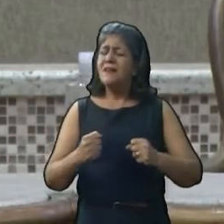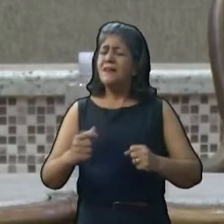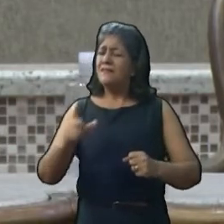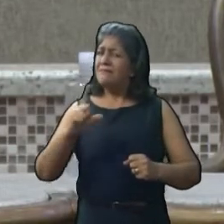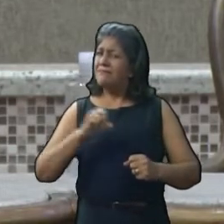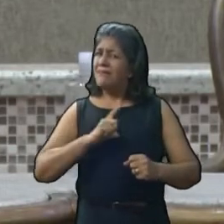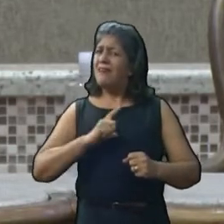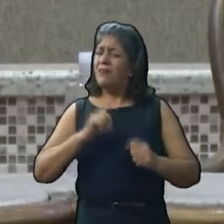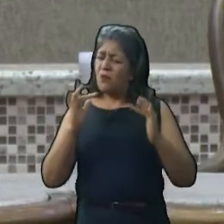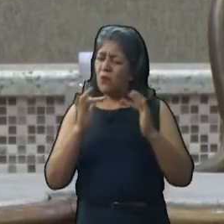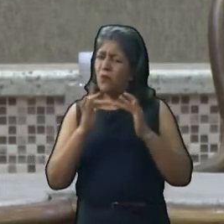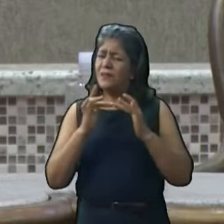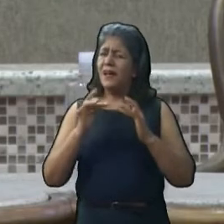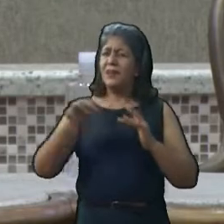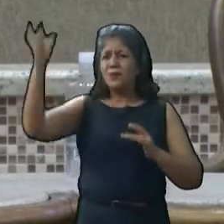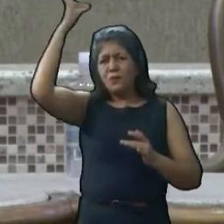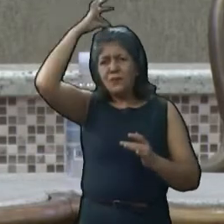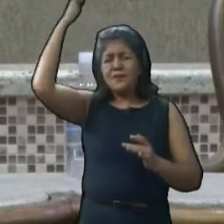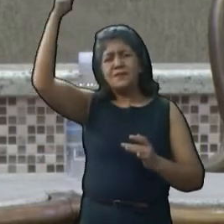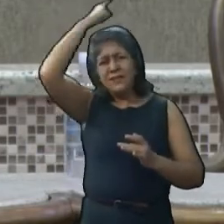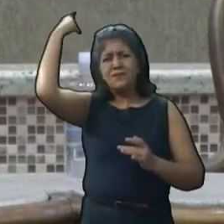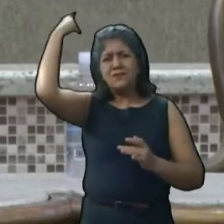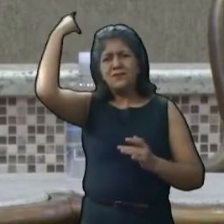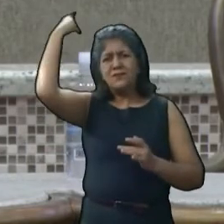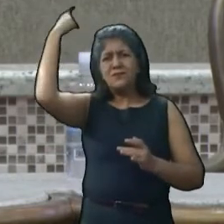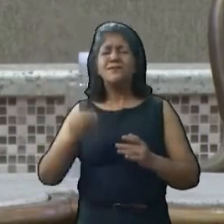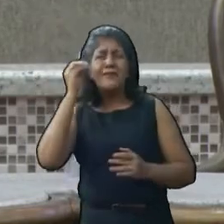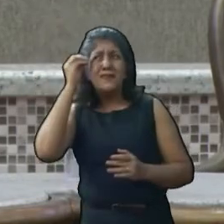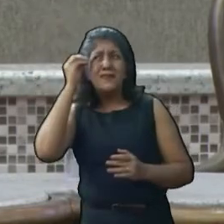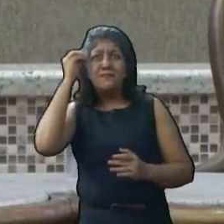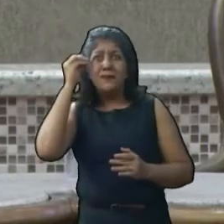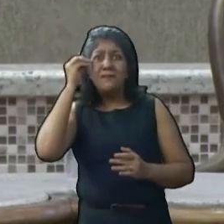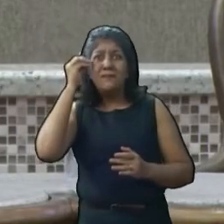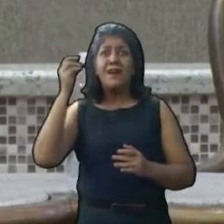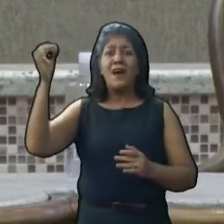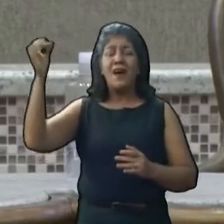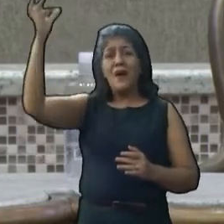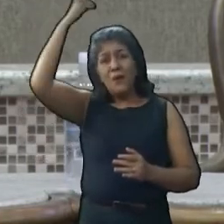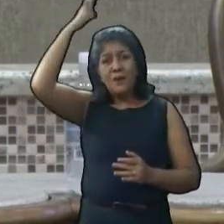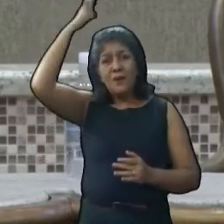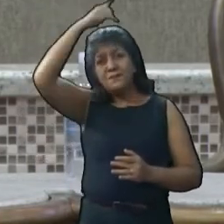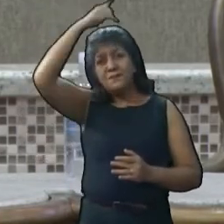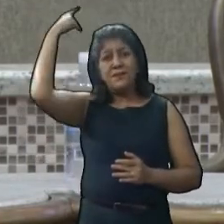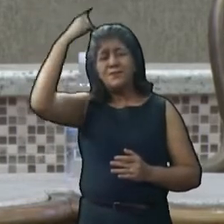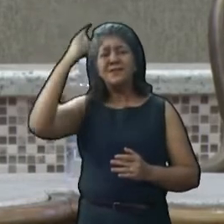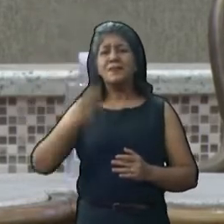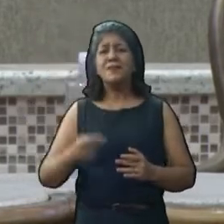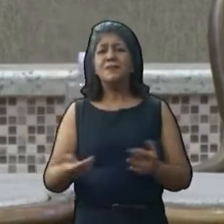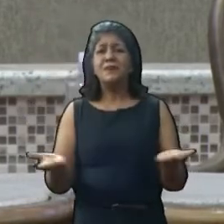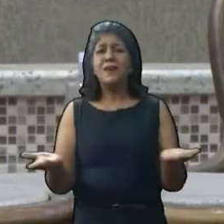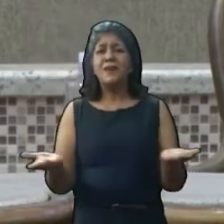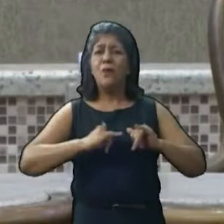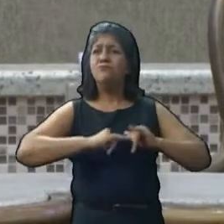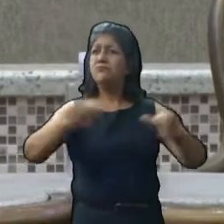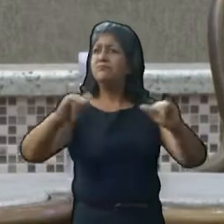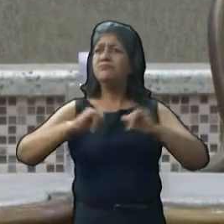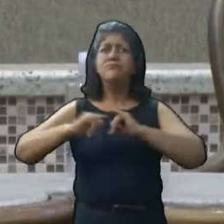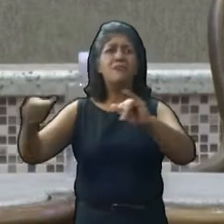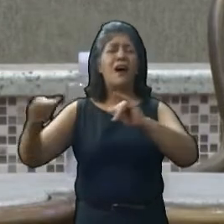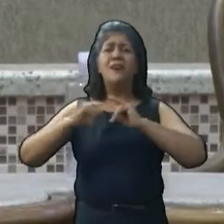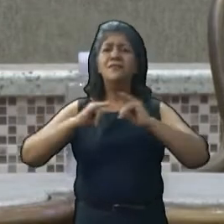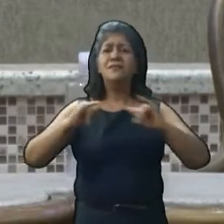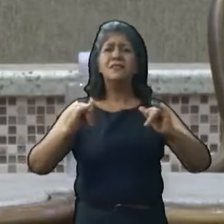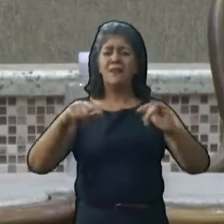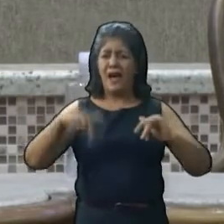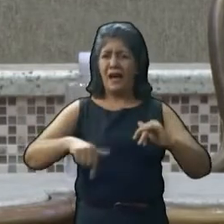da presença de deus em sua vida eu estou falando com você estou pregando a palavra de deus aqui direto da assembleia de deus de